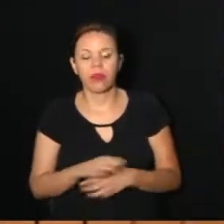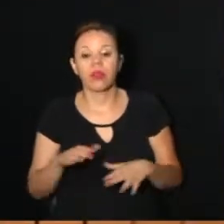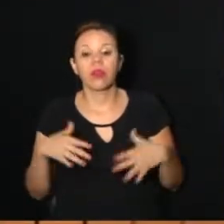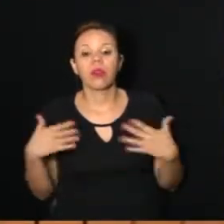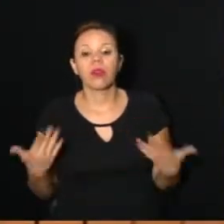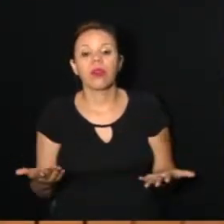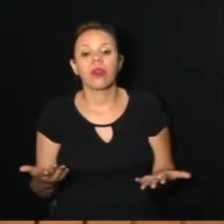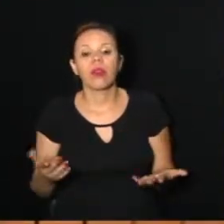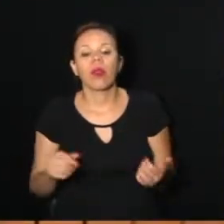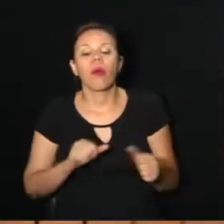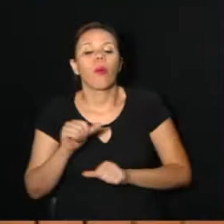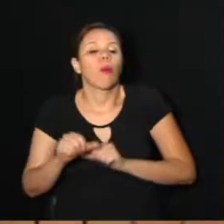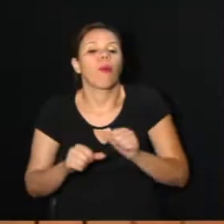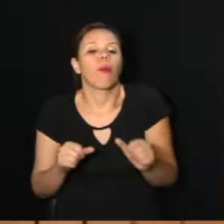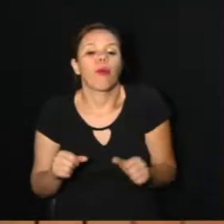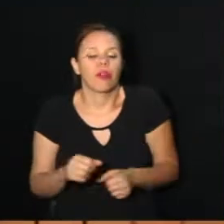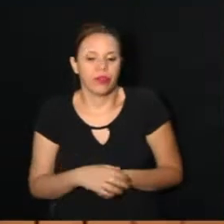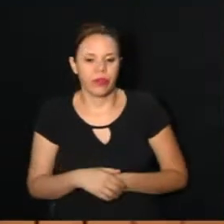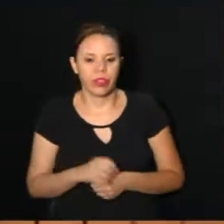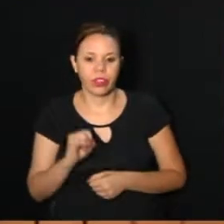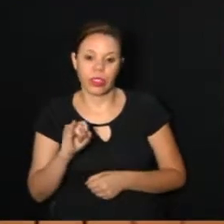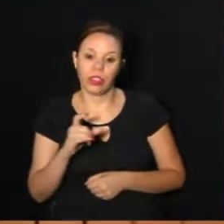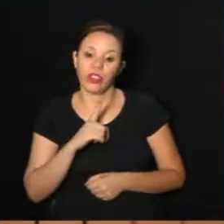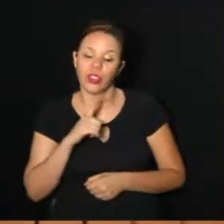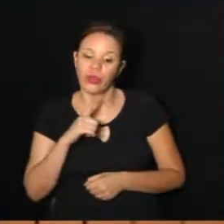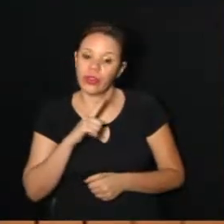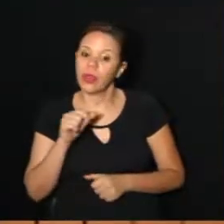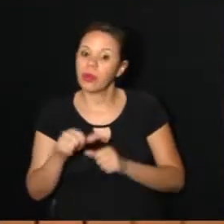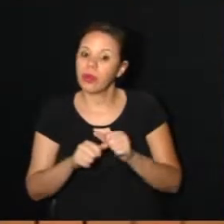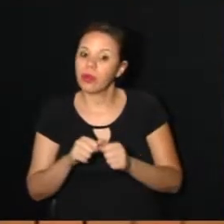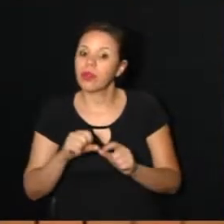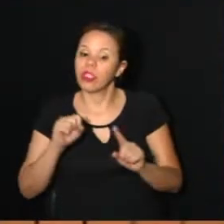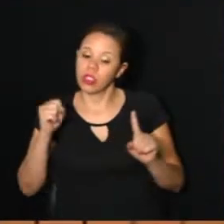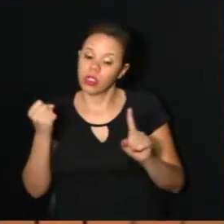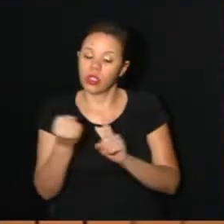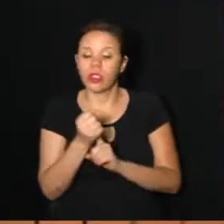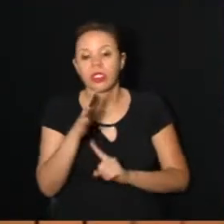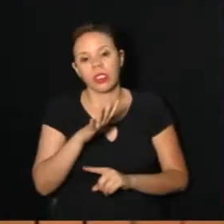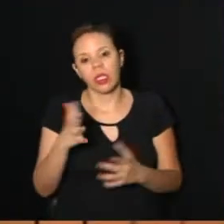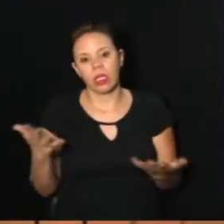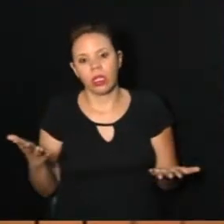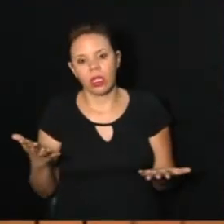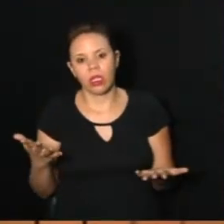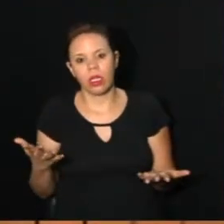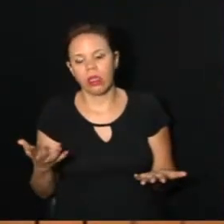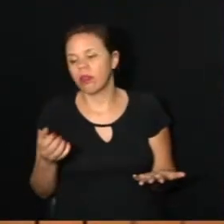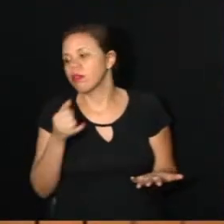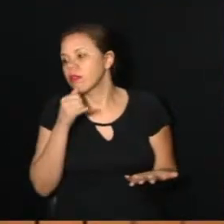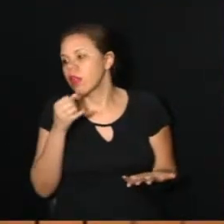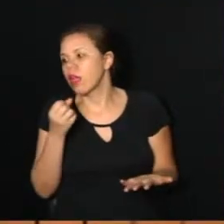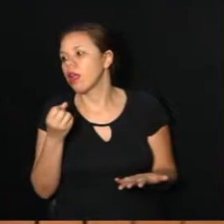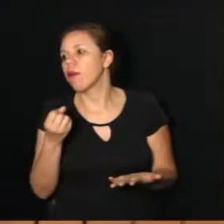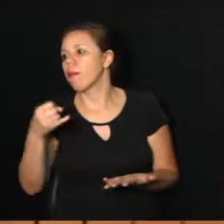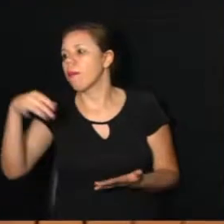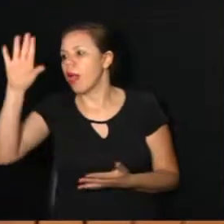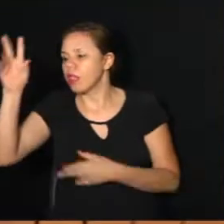isso se modificará? Se houver uma modificação da sociedade. Agreguei um novo sócio, agreguei